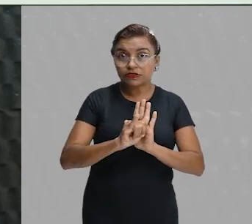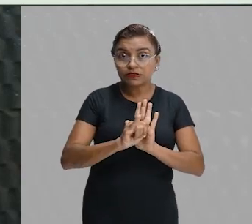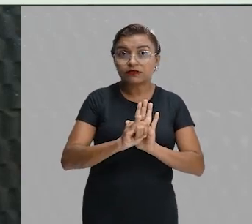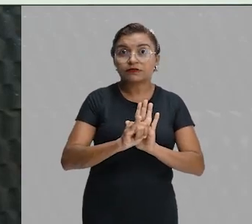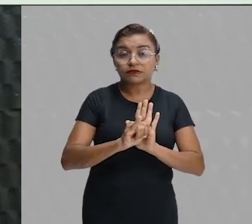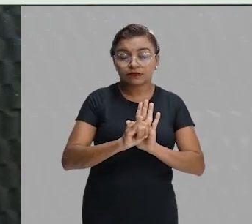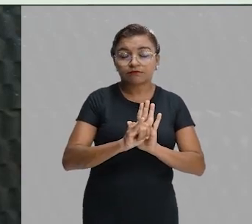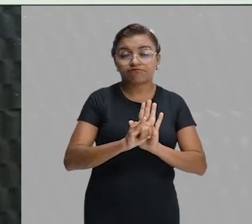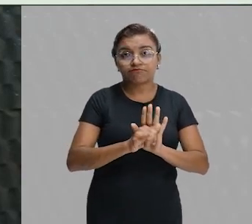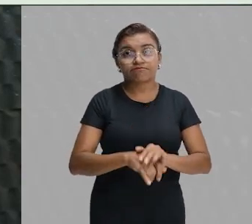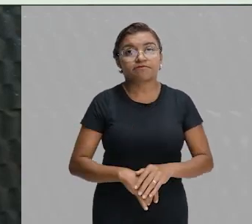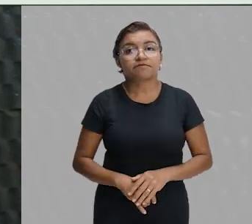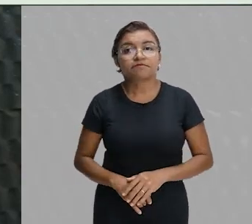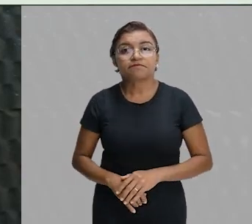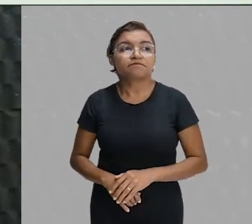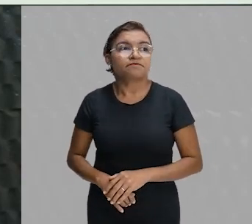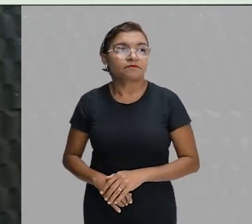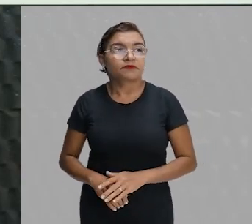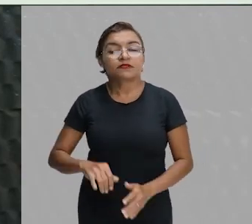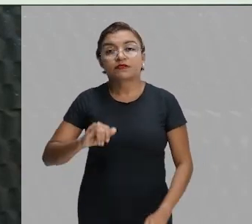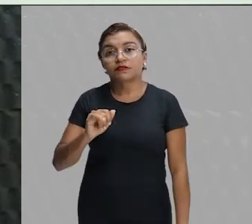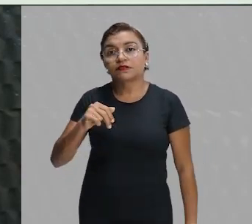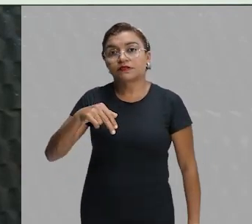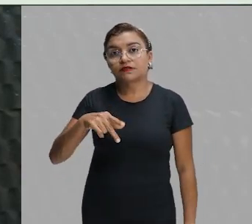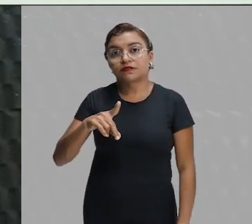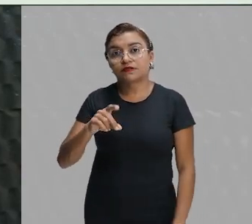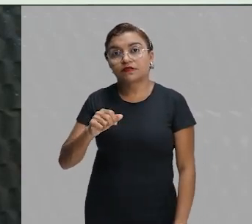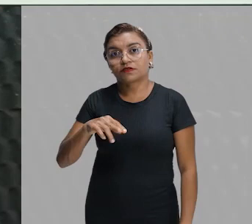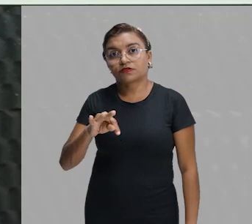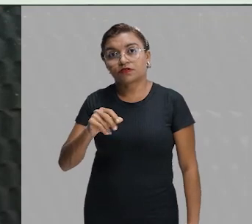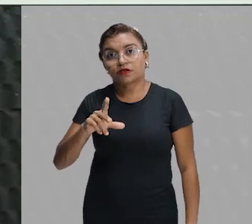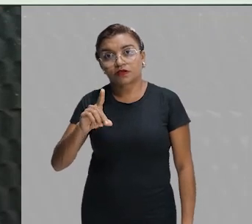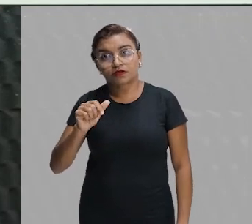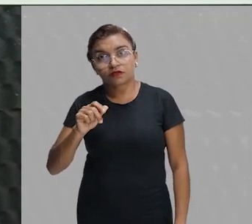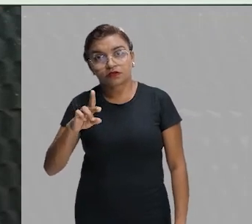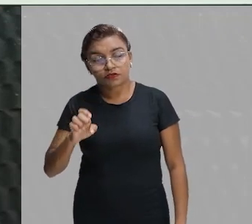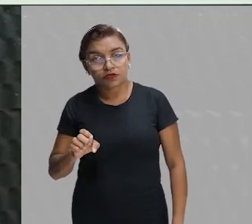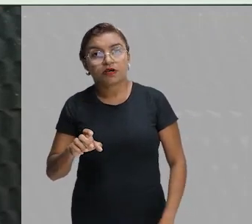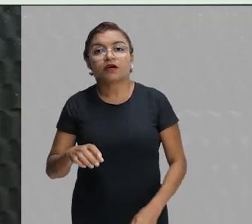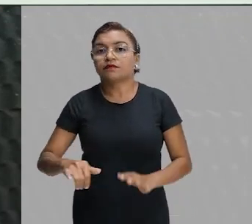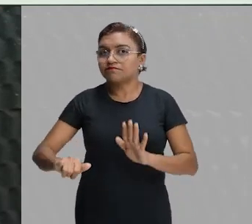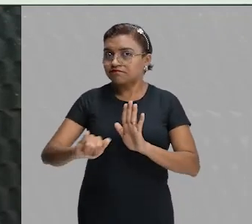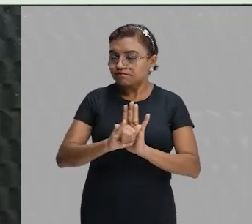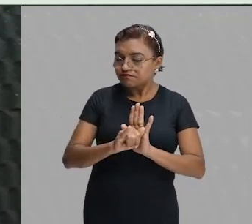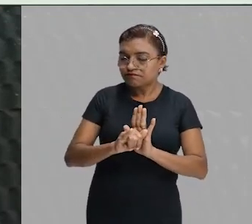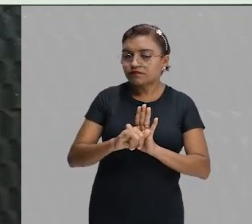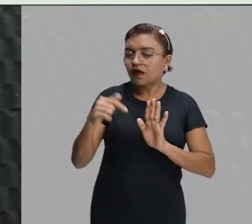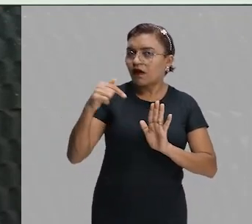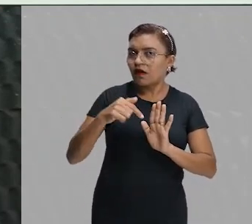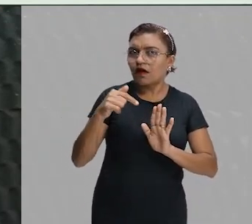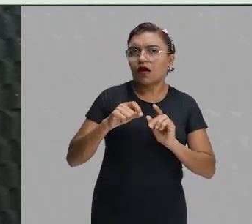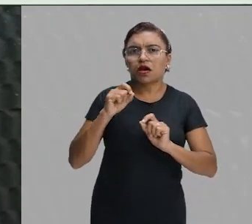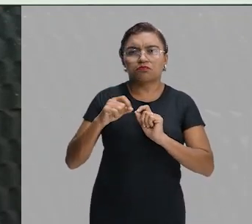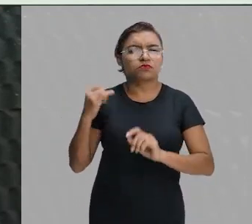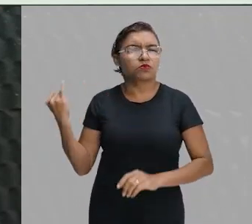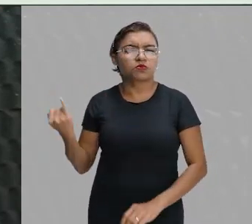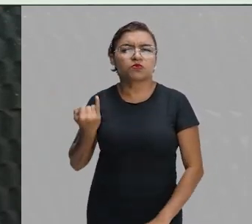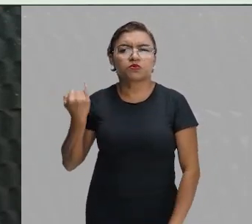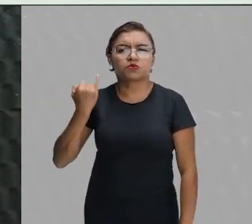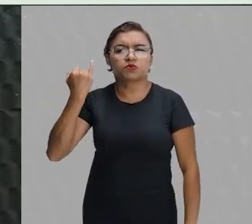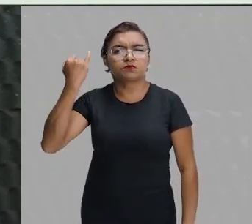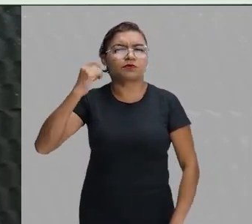ok? Olha, o princípio de identidade é um princípio